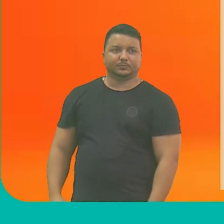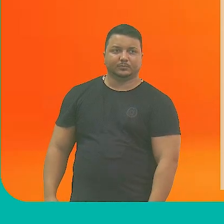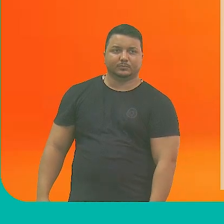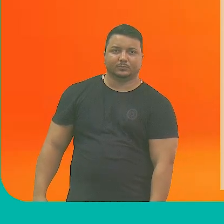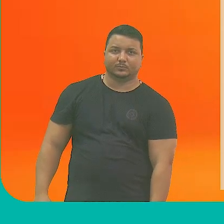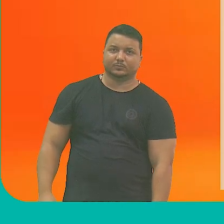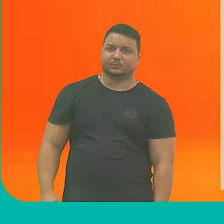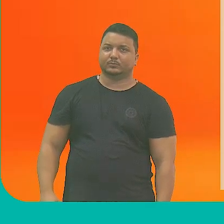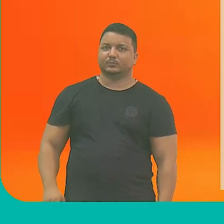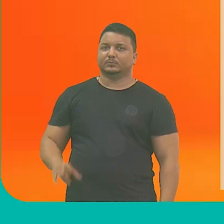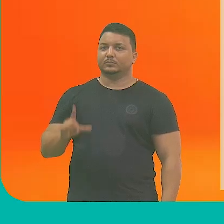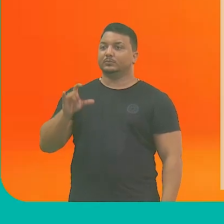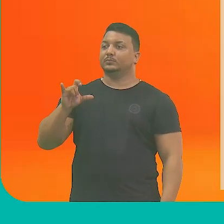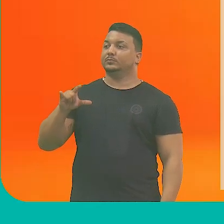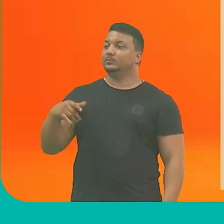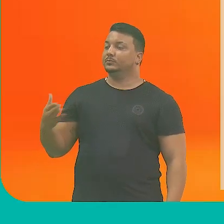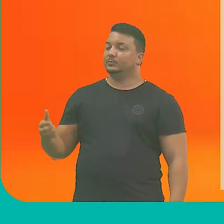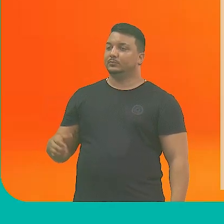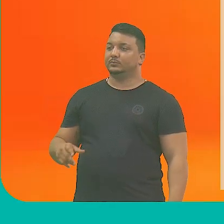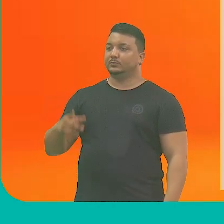O Instagram é